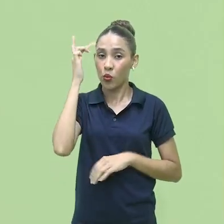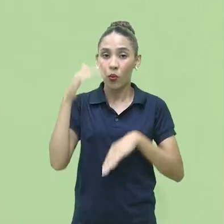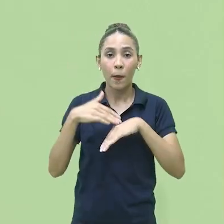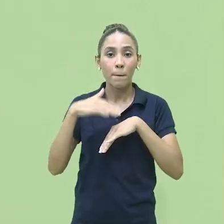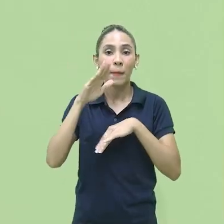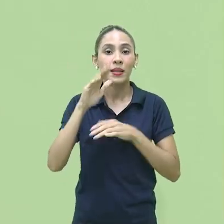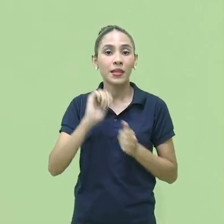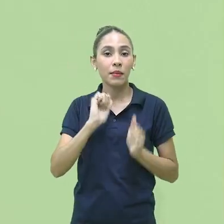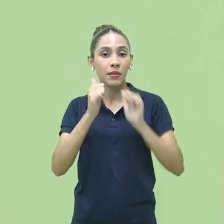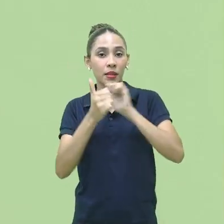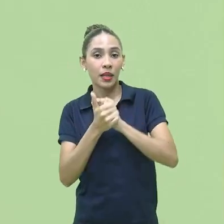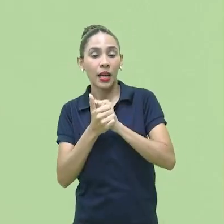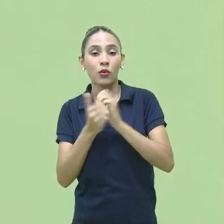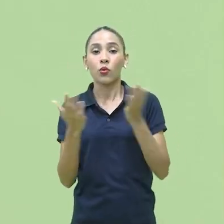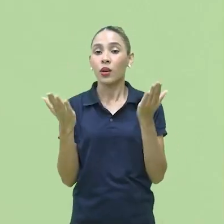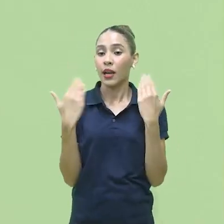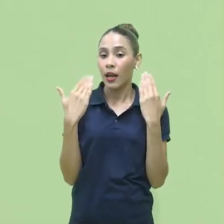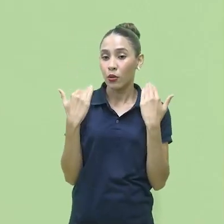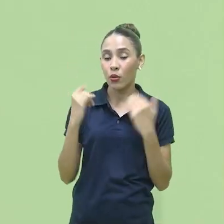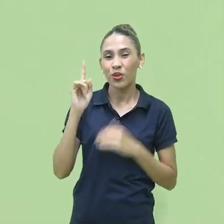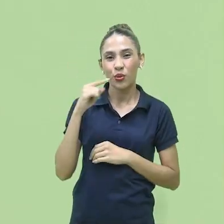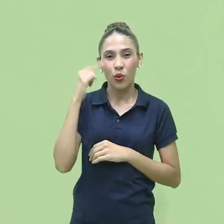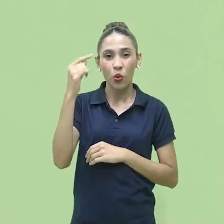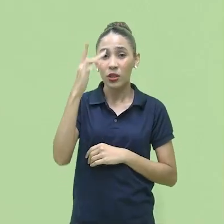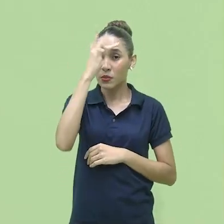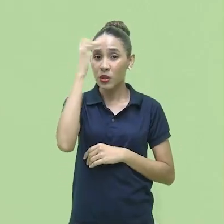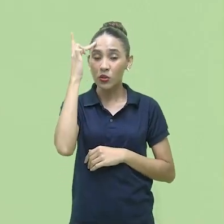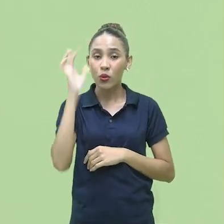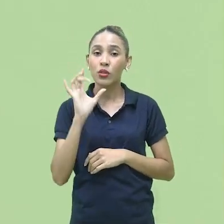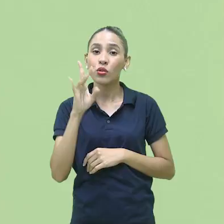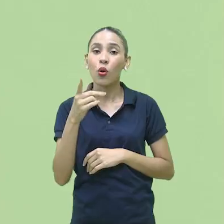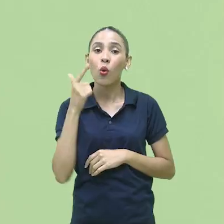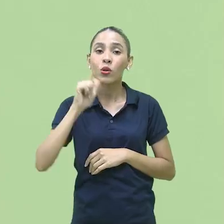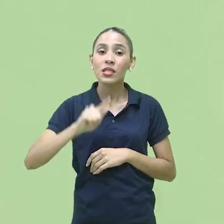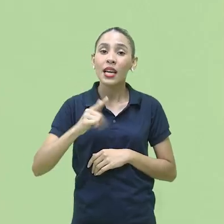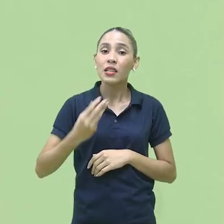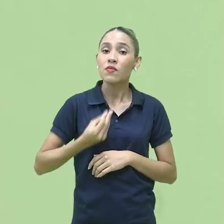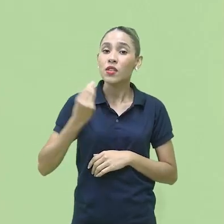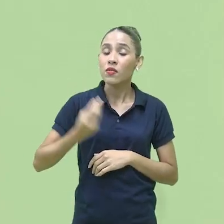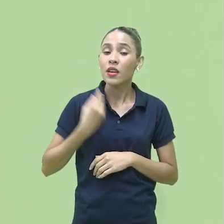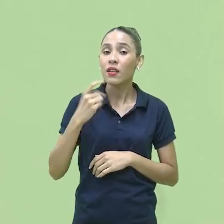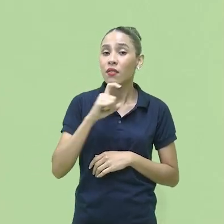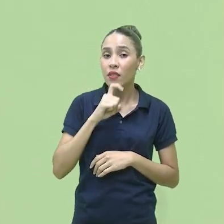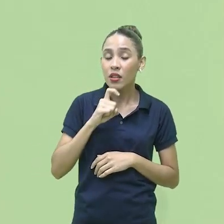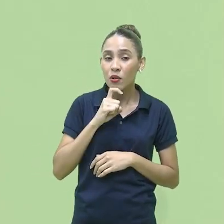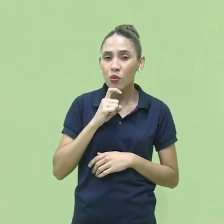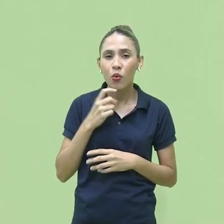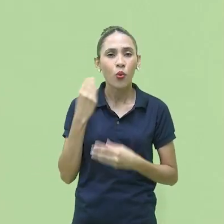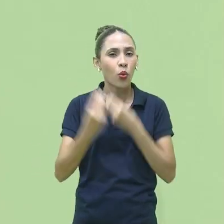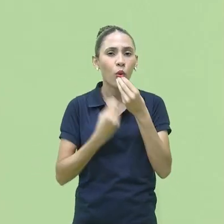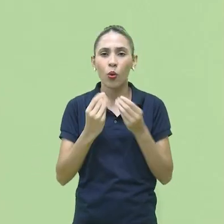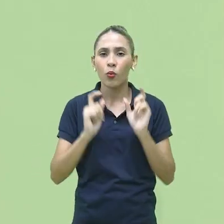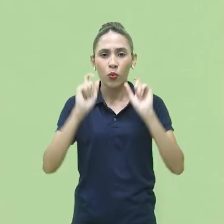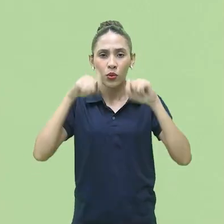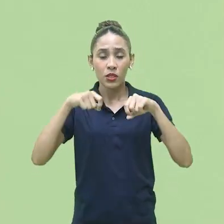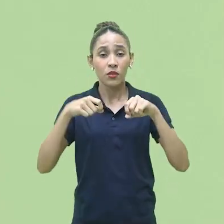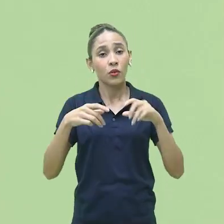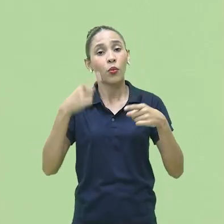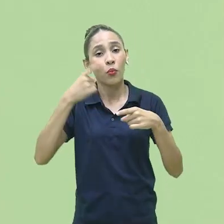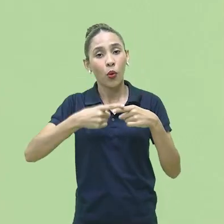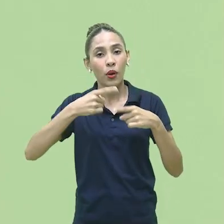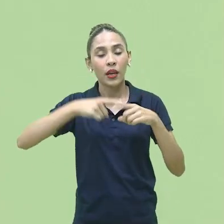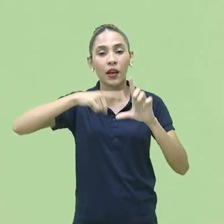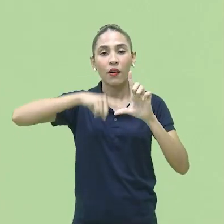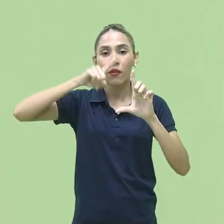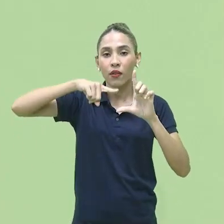mais adaptados para o calor e outros que são mais adaptados para o frio. Isso é possível graças à variabilidade genética, que fez